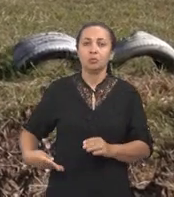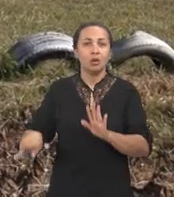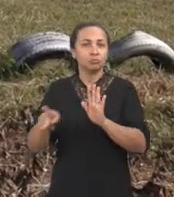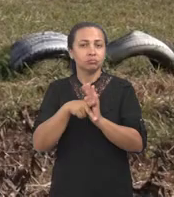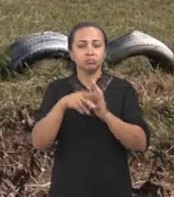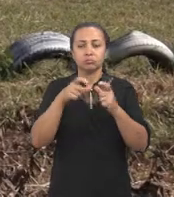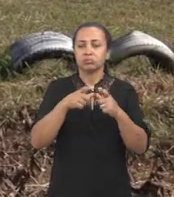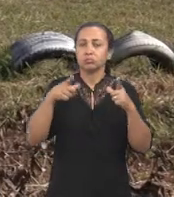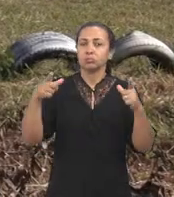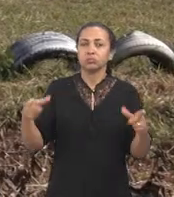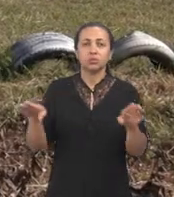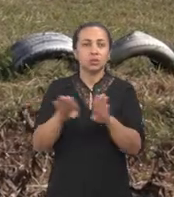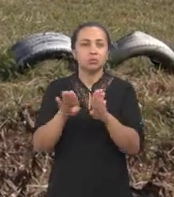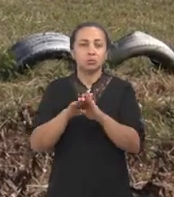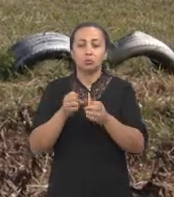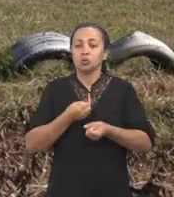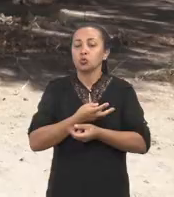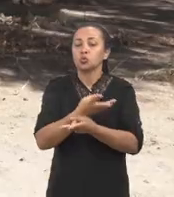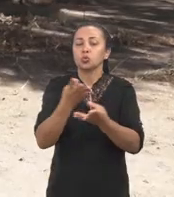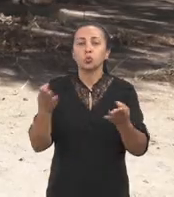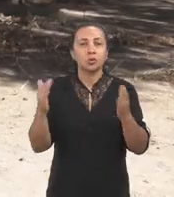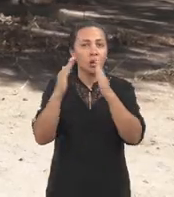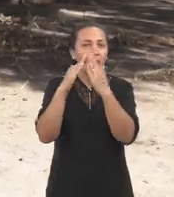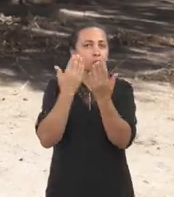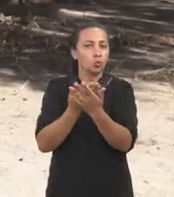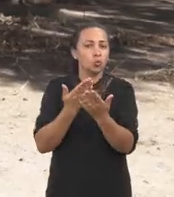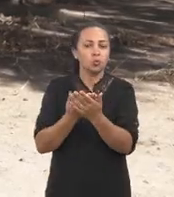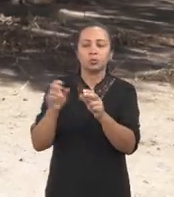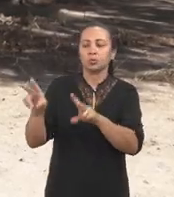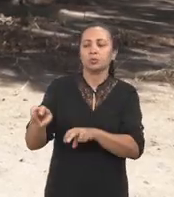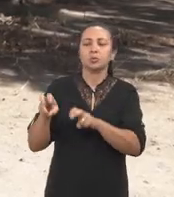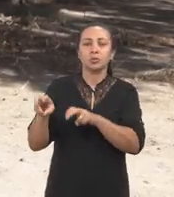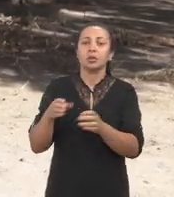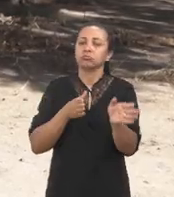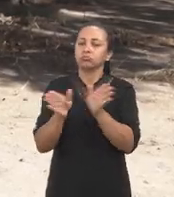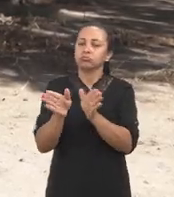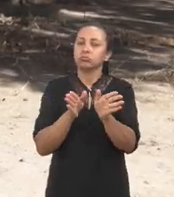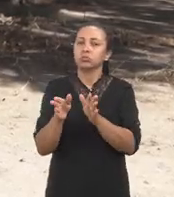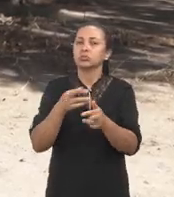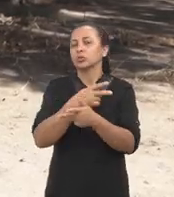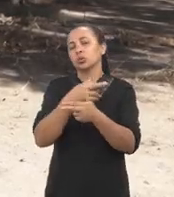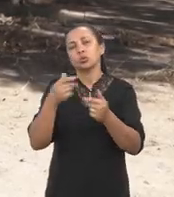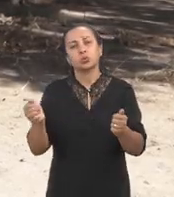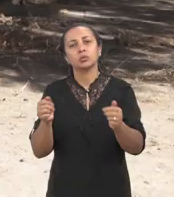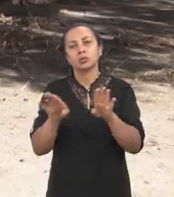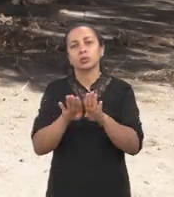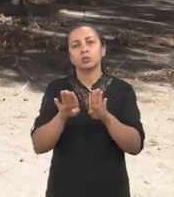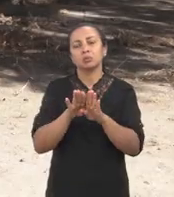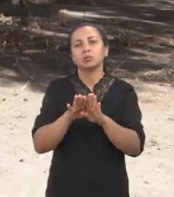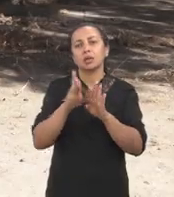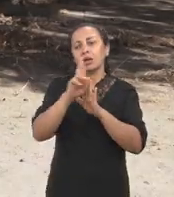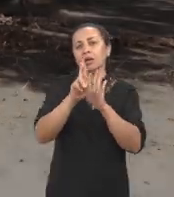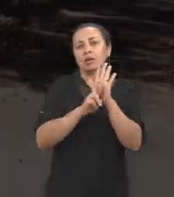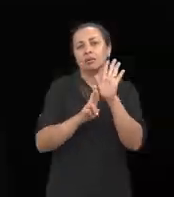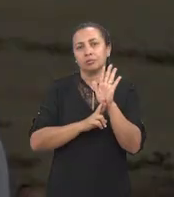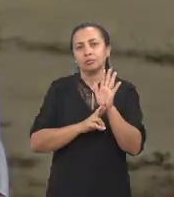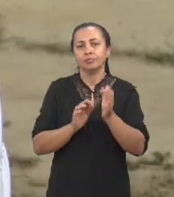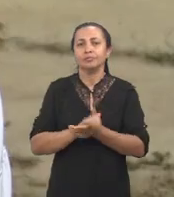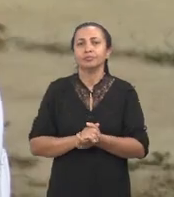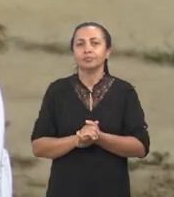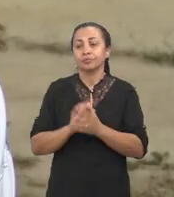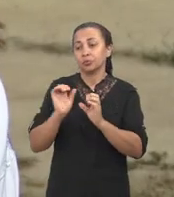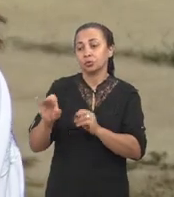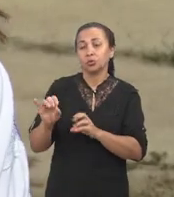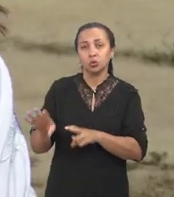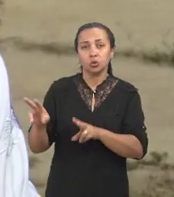a própria ampliação da quantidade de escolas do campo entre outras outros Magos reguladores